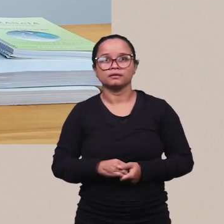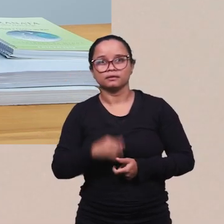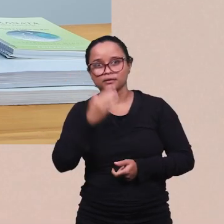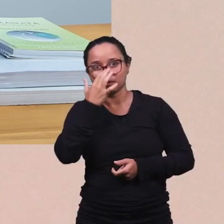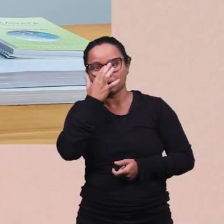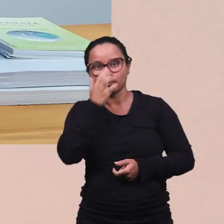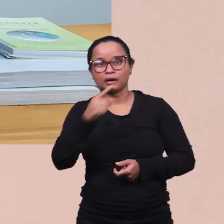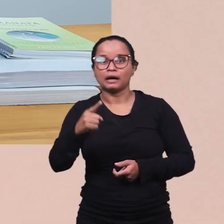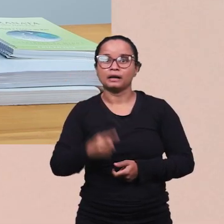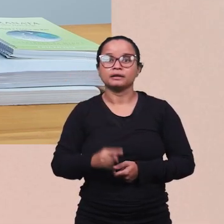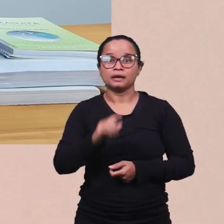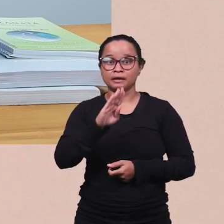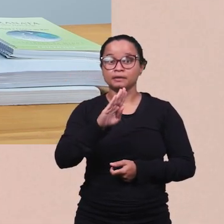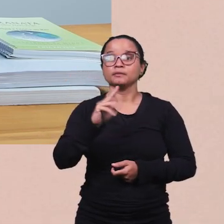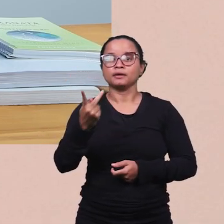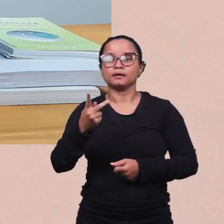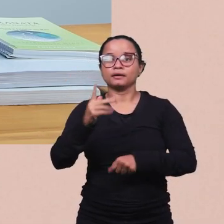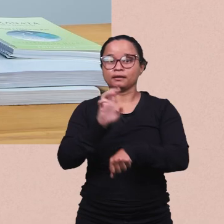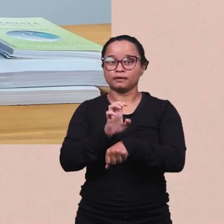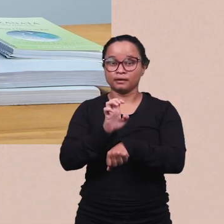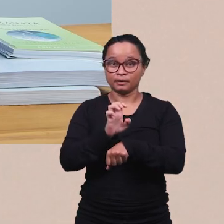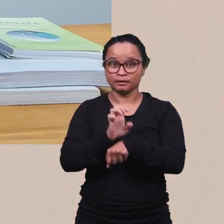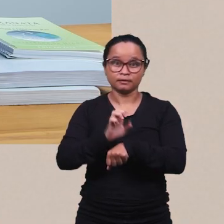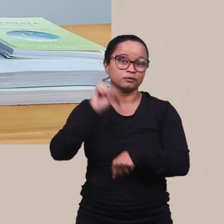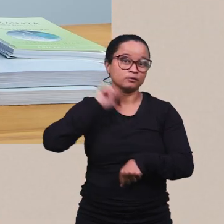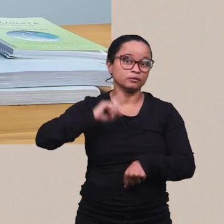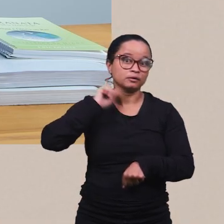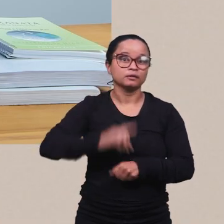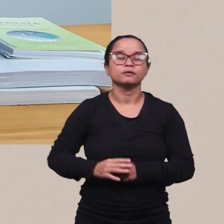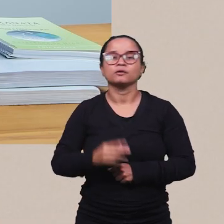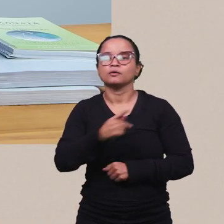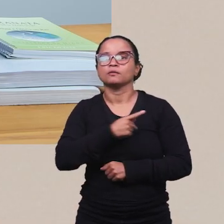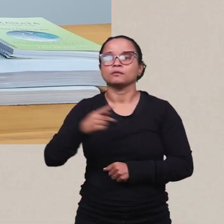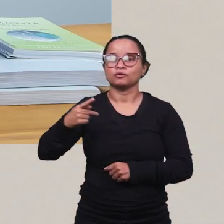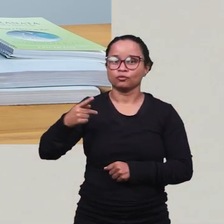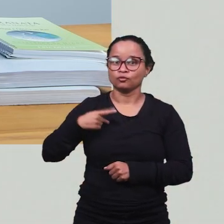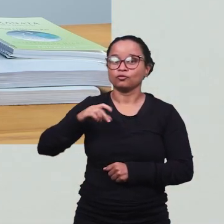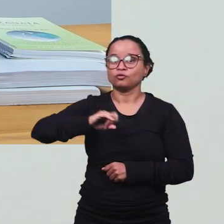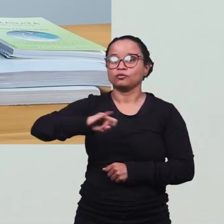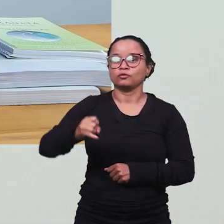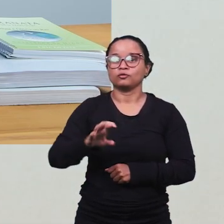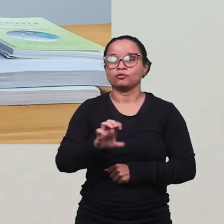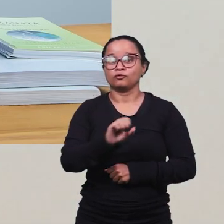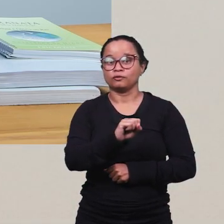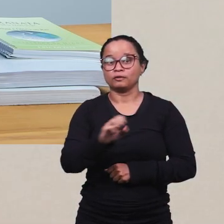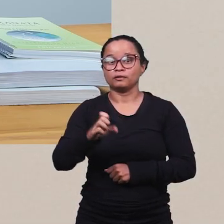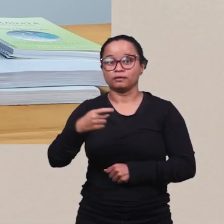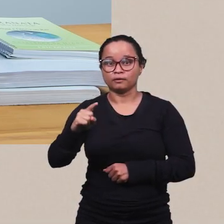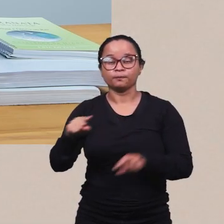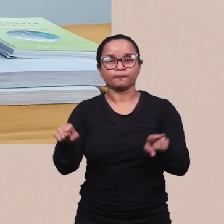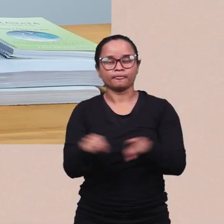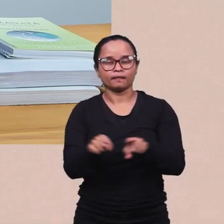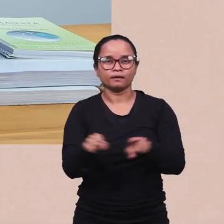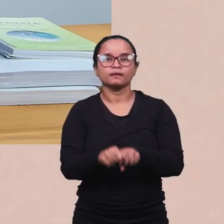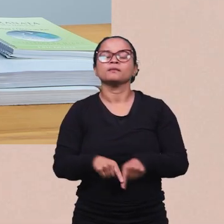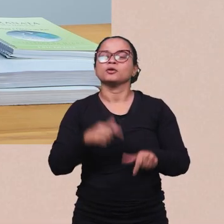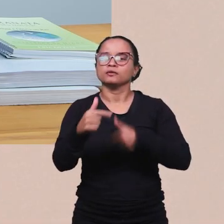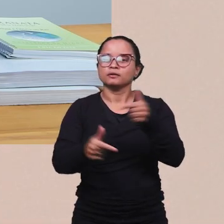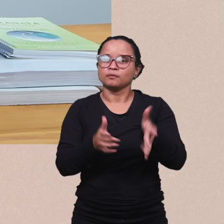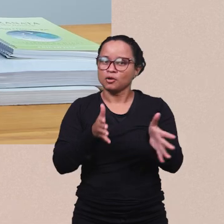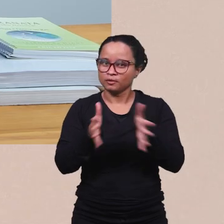Maranata Carlos Prates, em Belo Horizonte, sob o ministério do pastor Gessé de Souza Júnior. Também estou no trabalho